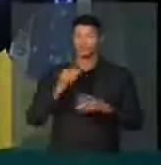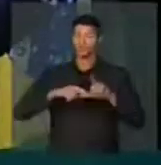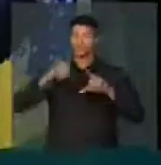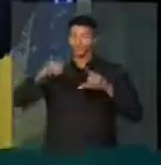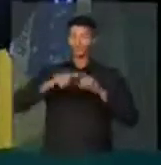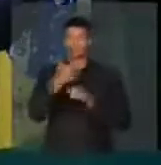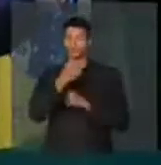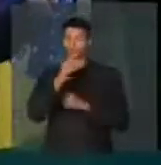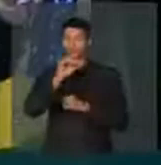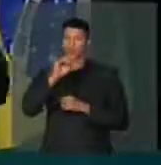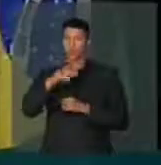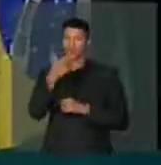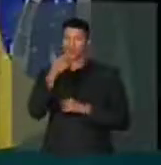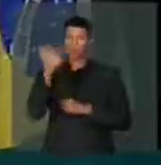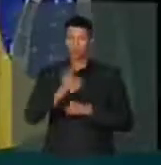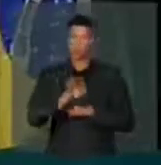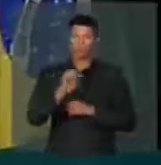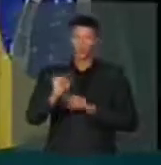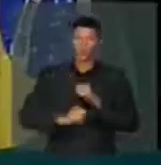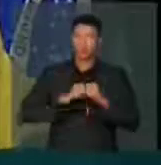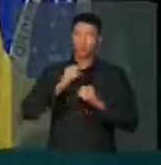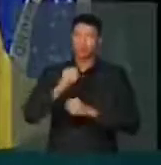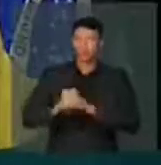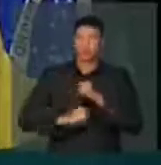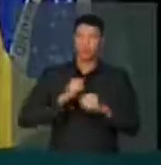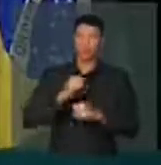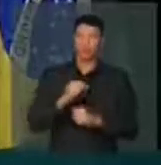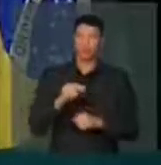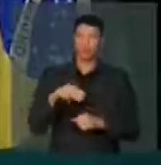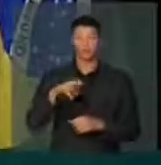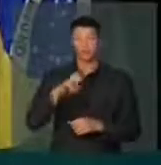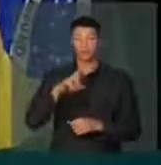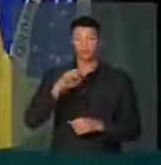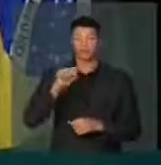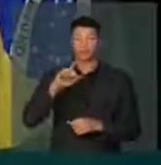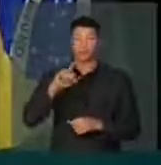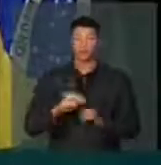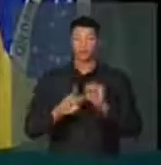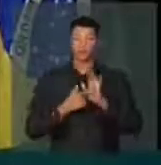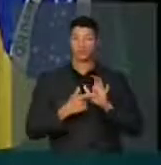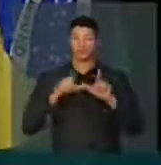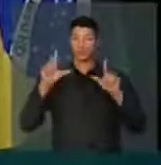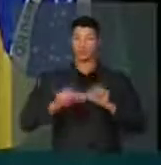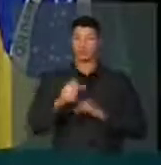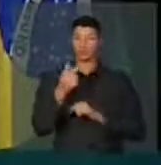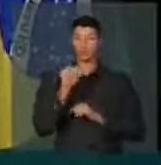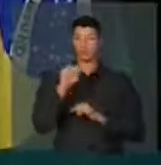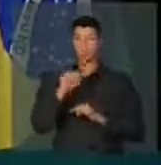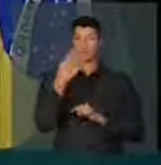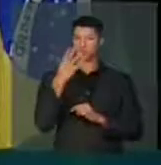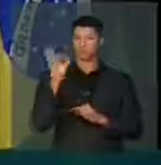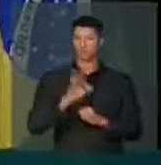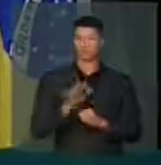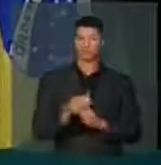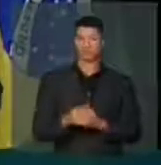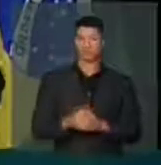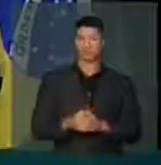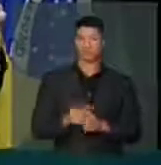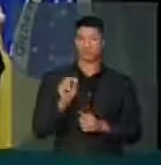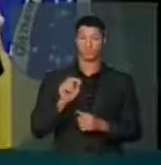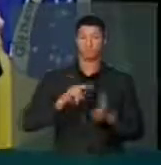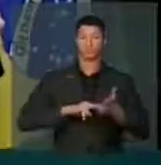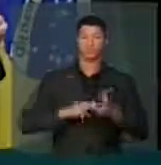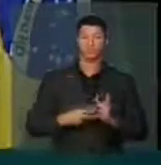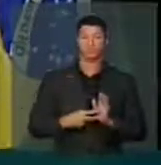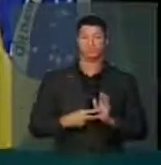de 0,2% o ano que vem e o mercado aponta a regressão de 0,4% da economia. O que quer